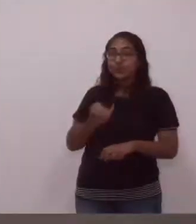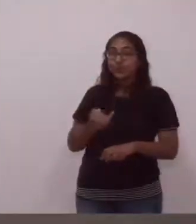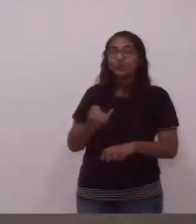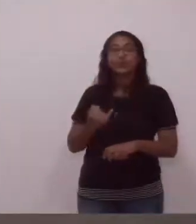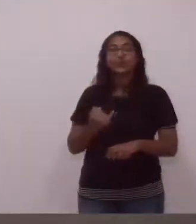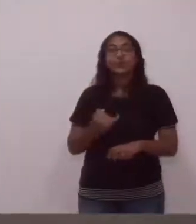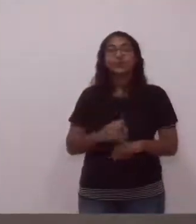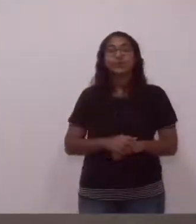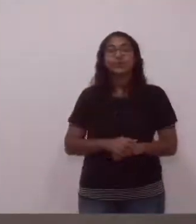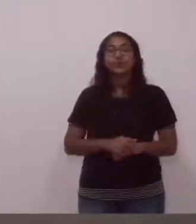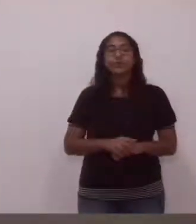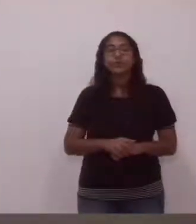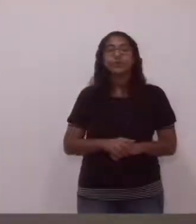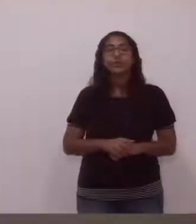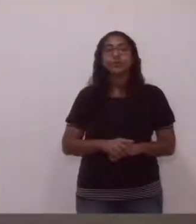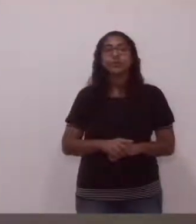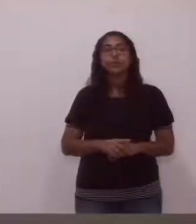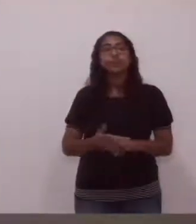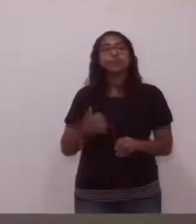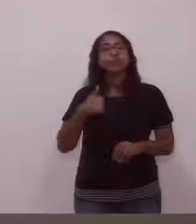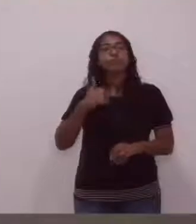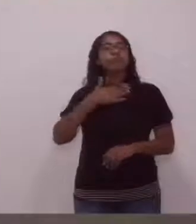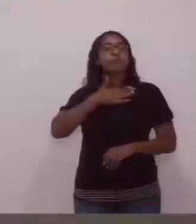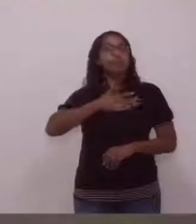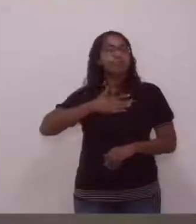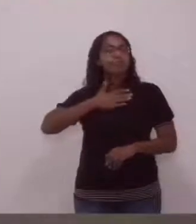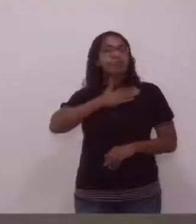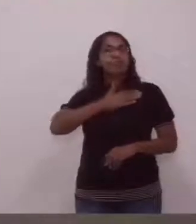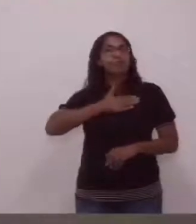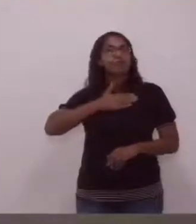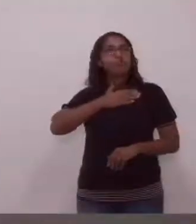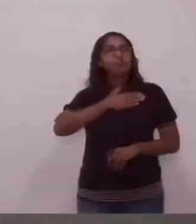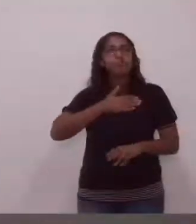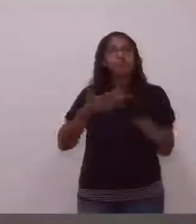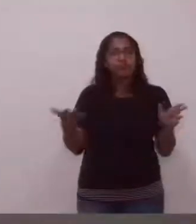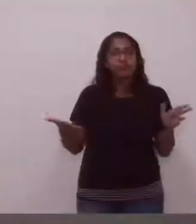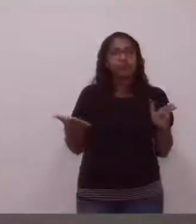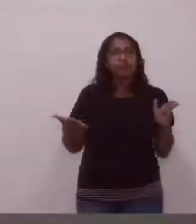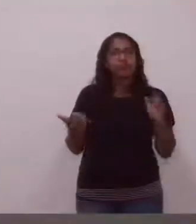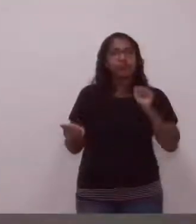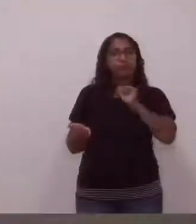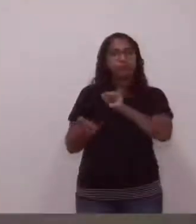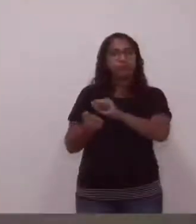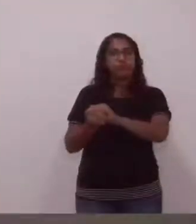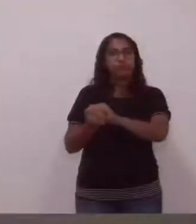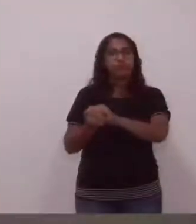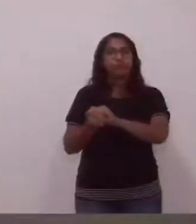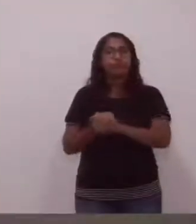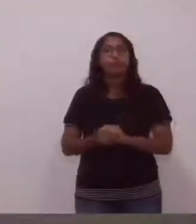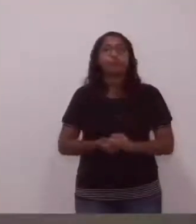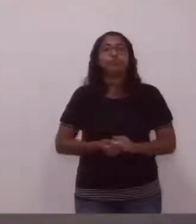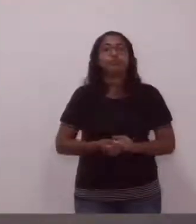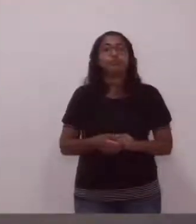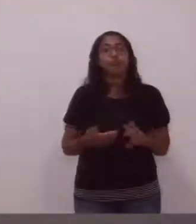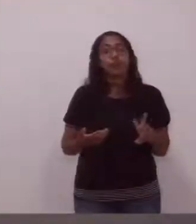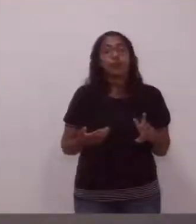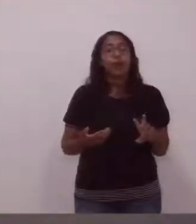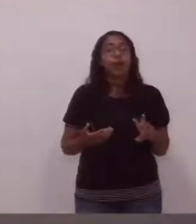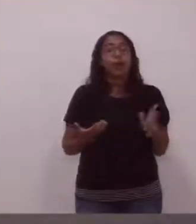é uma satisfação muito grande estar aqui, às vezes não pelo motivo,